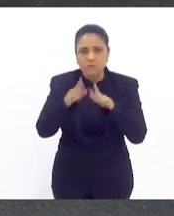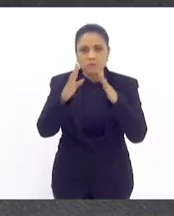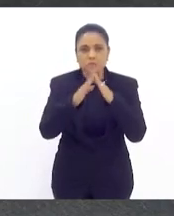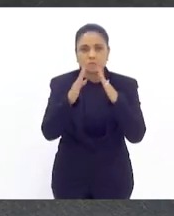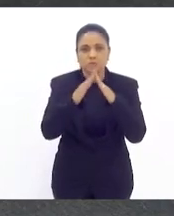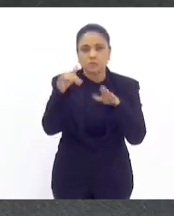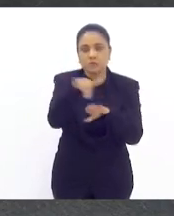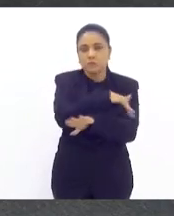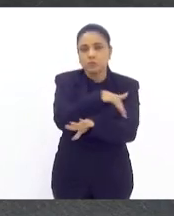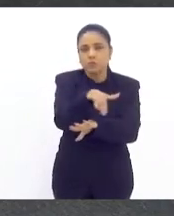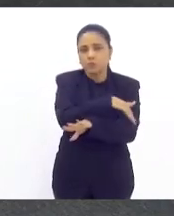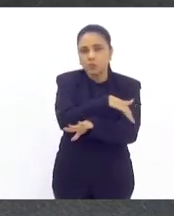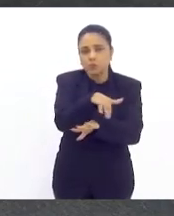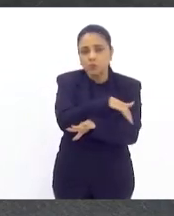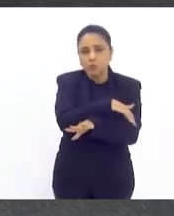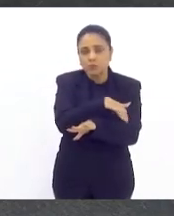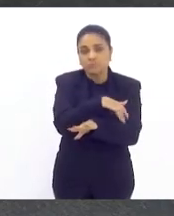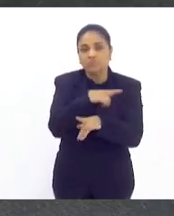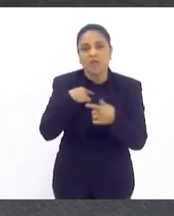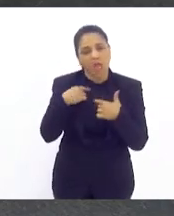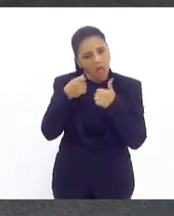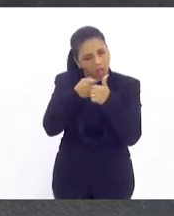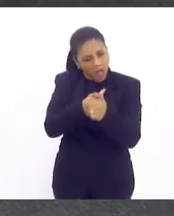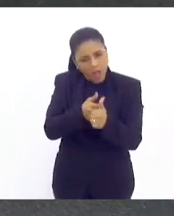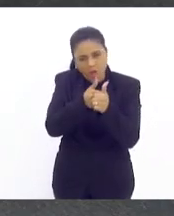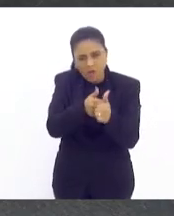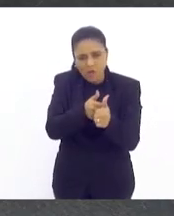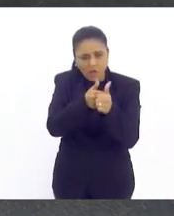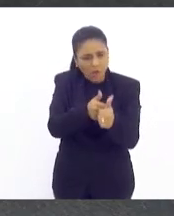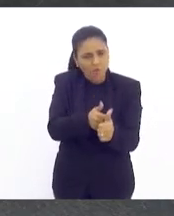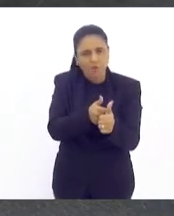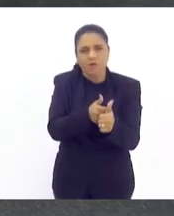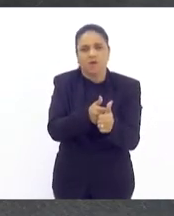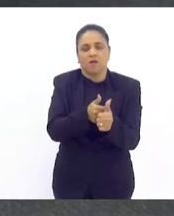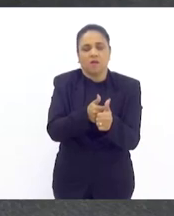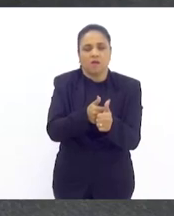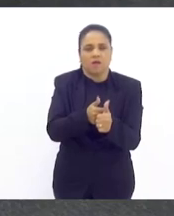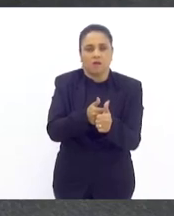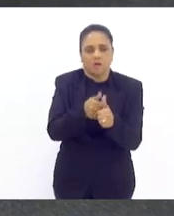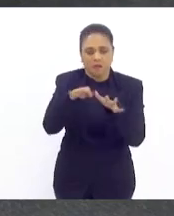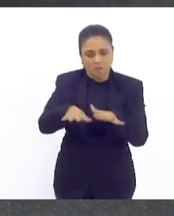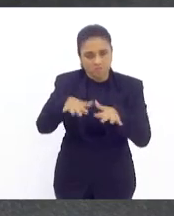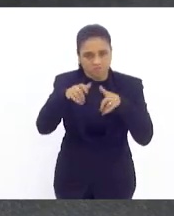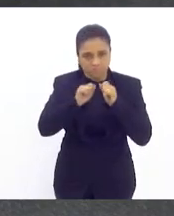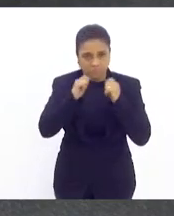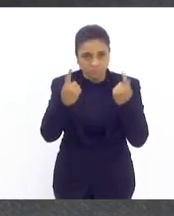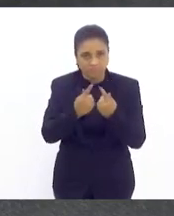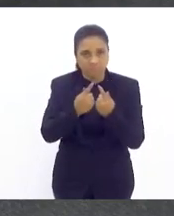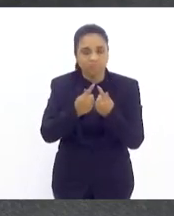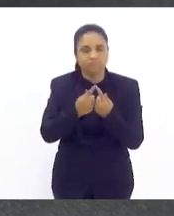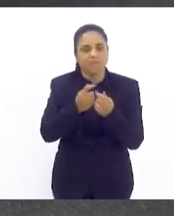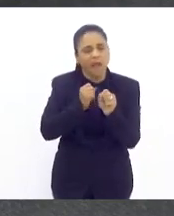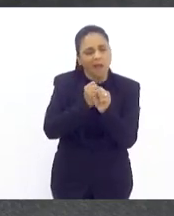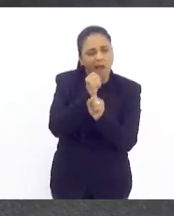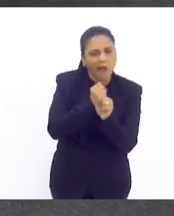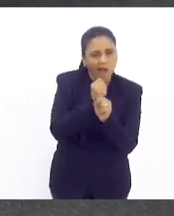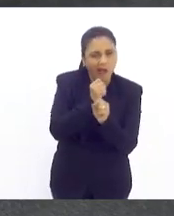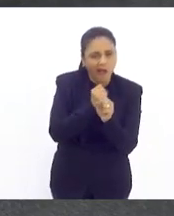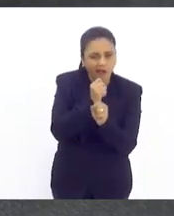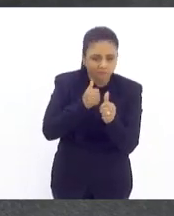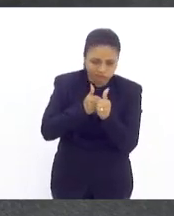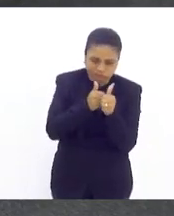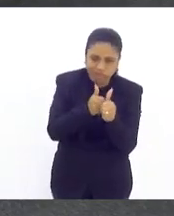rua e nós que acompanhamos esse tema há muitos anos sabemos o quanto é importante a gente